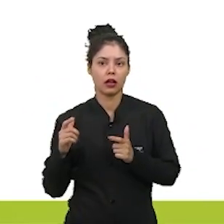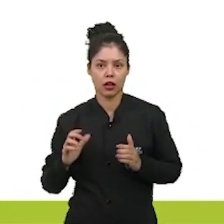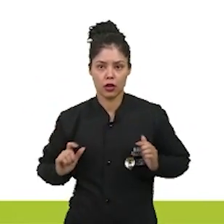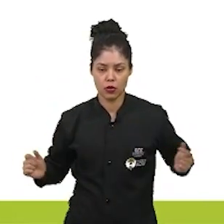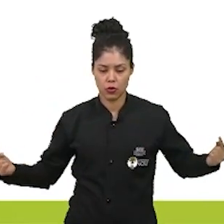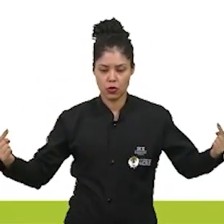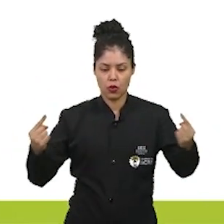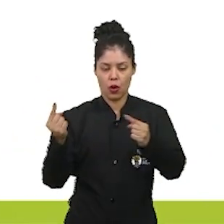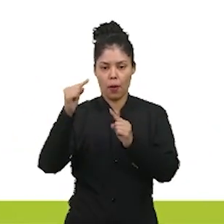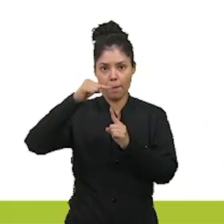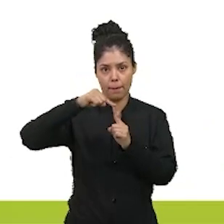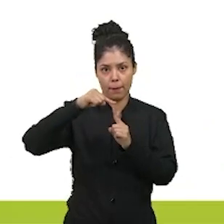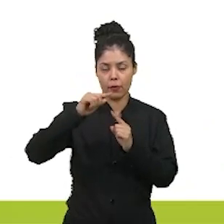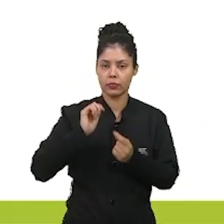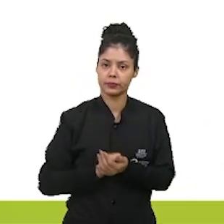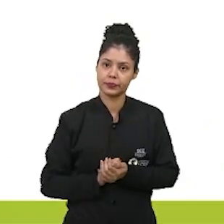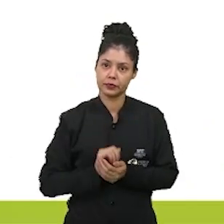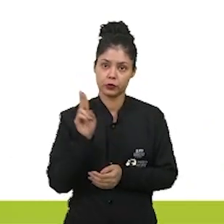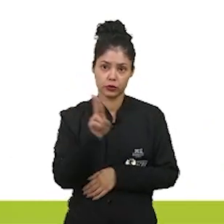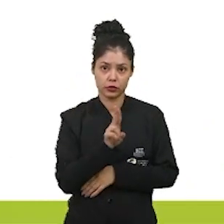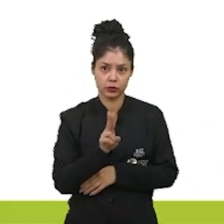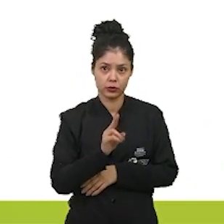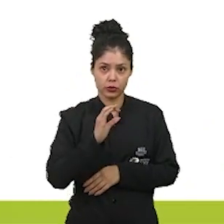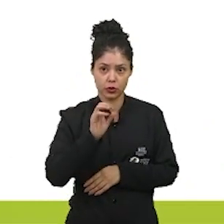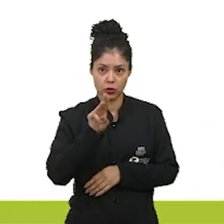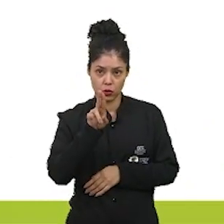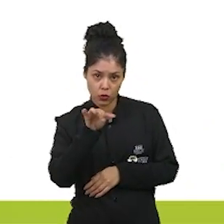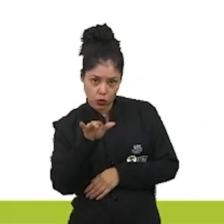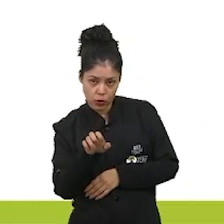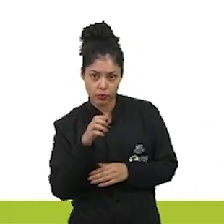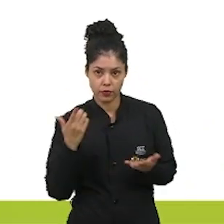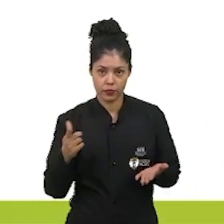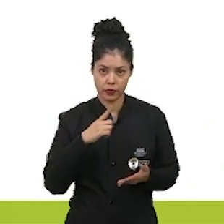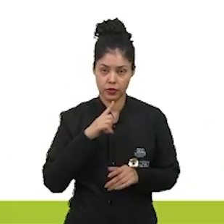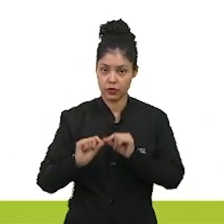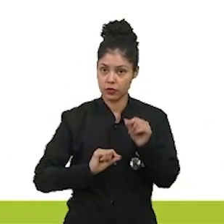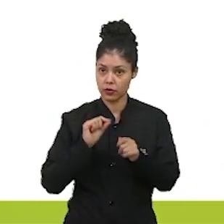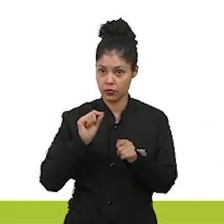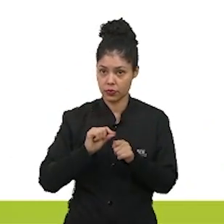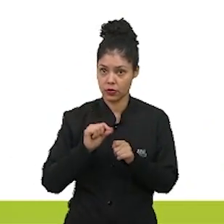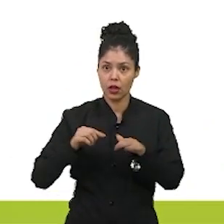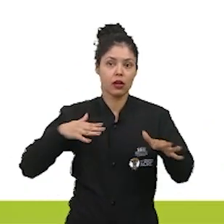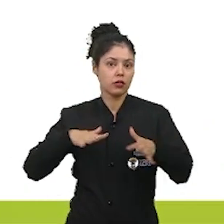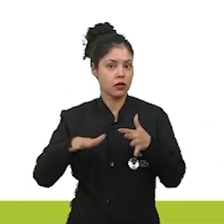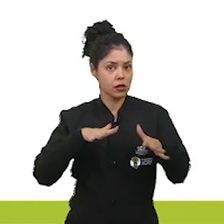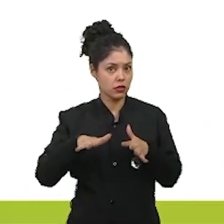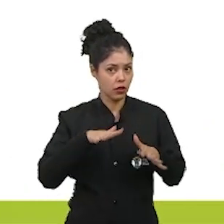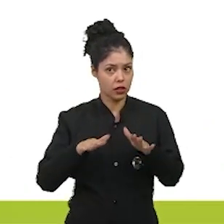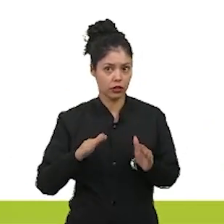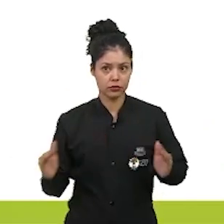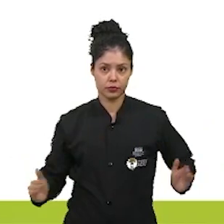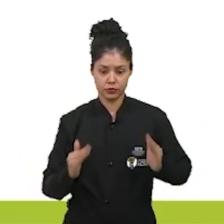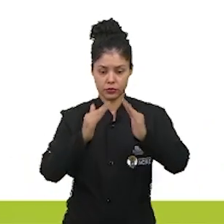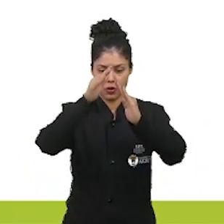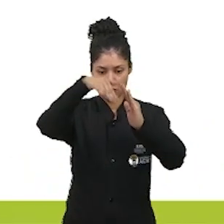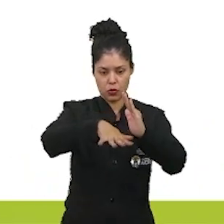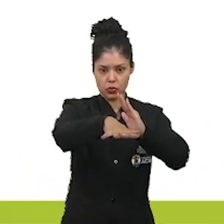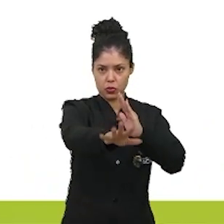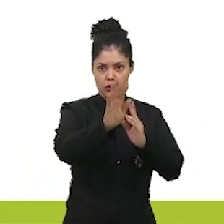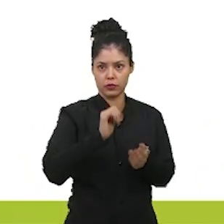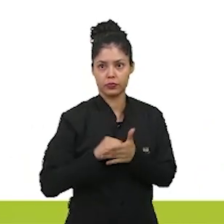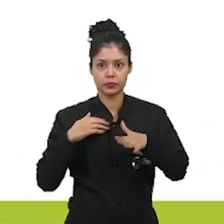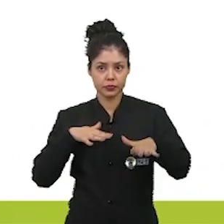O ponto mais alto de uma montanha recebe o nome de cume. Esse tipo de relevo é formado por terremotos e erupções vulcânicas causados